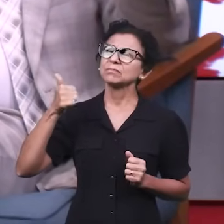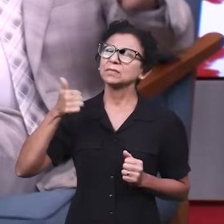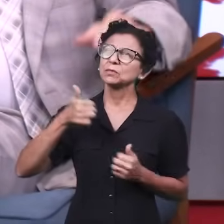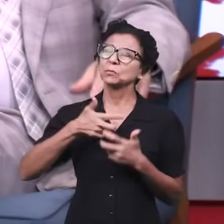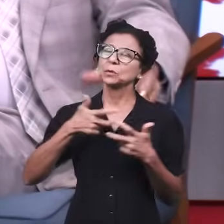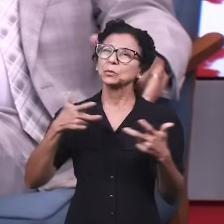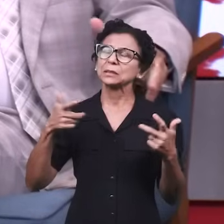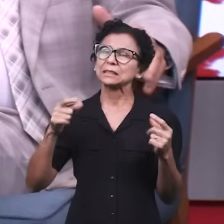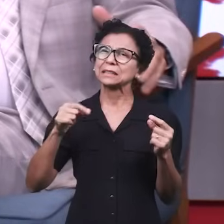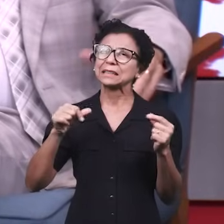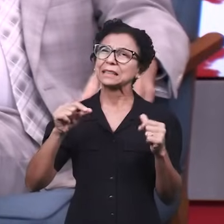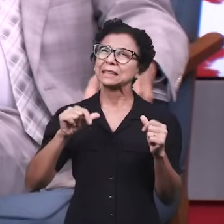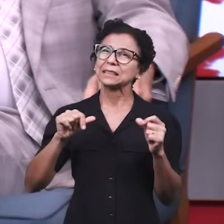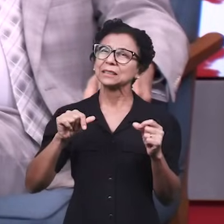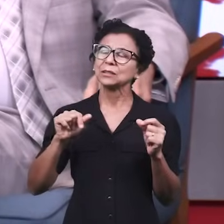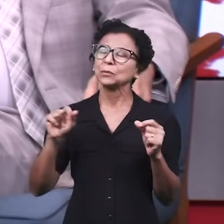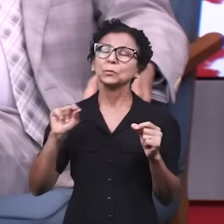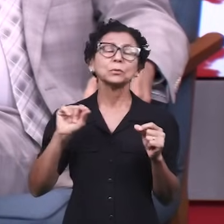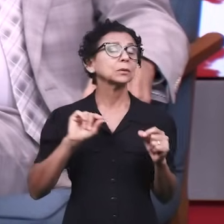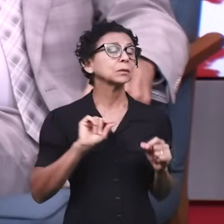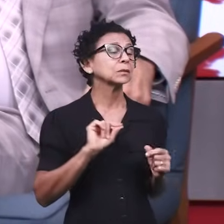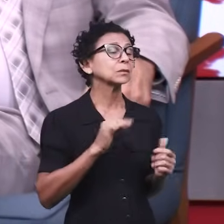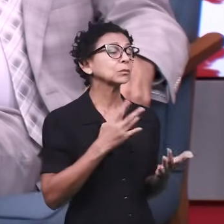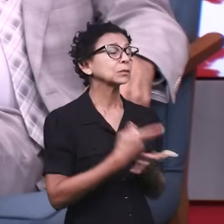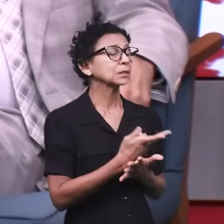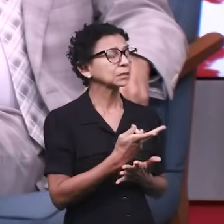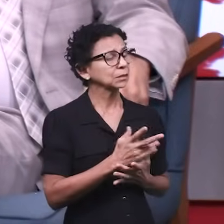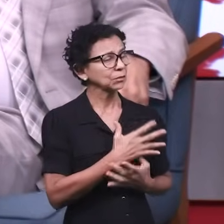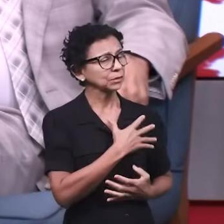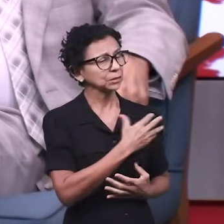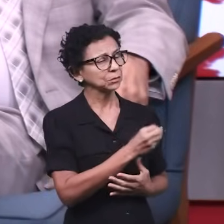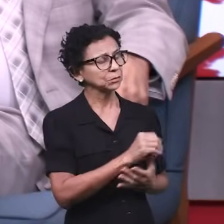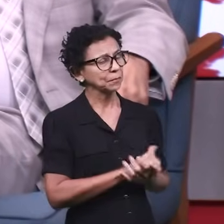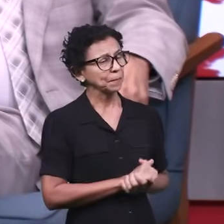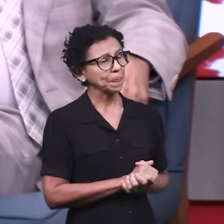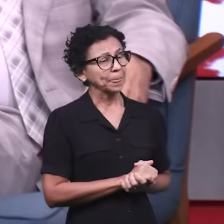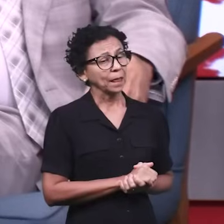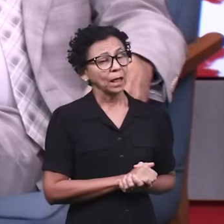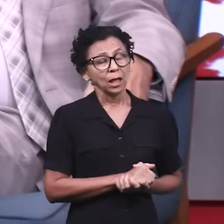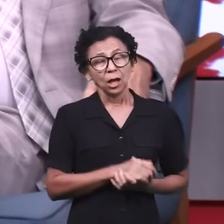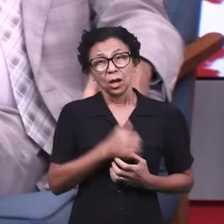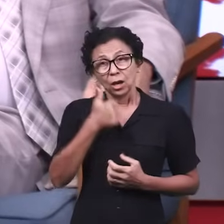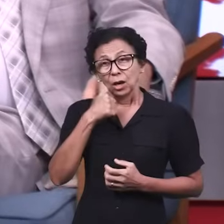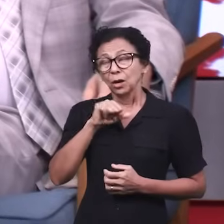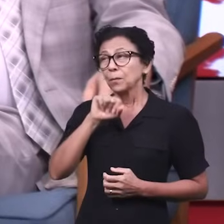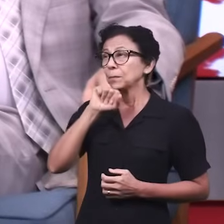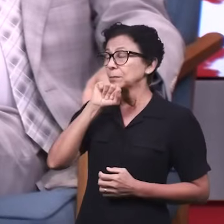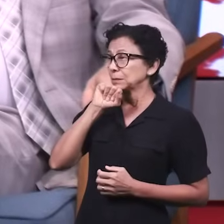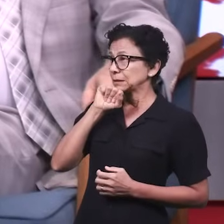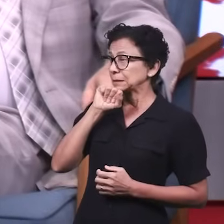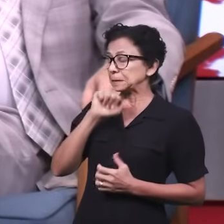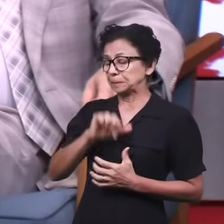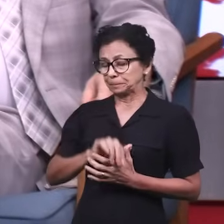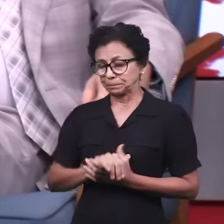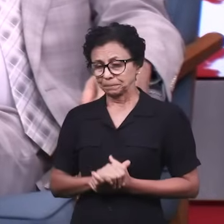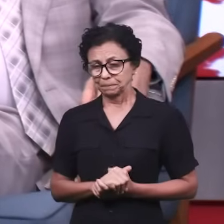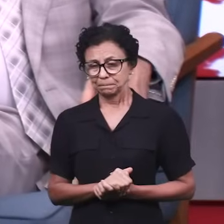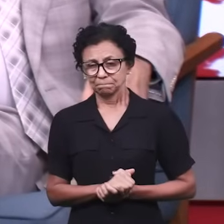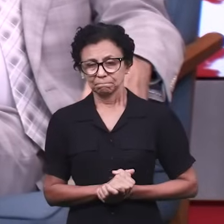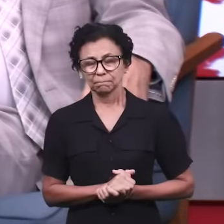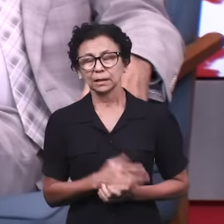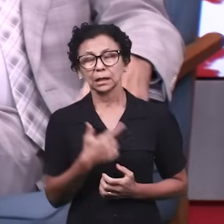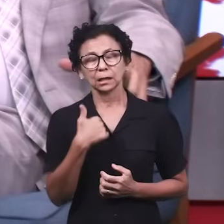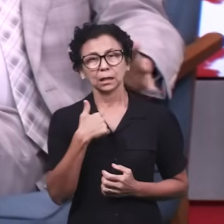alguma coisa, expressão assim de... Ela falou: o que aconteceu? Ela disse: mãe, eu agora de